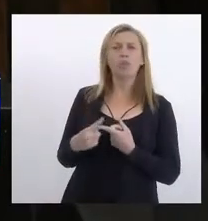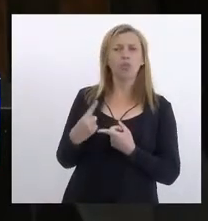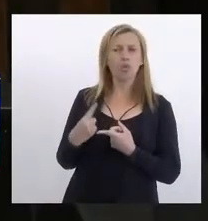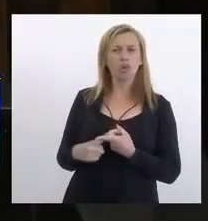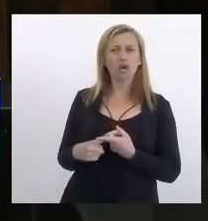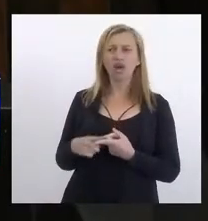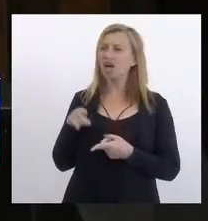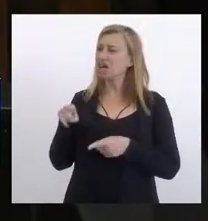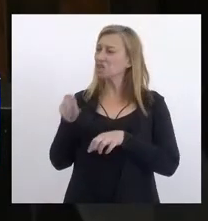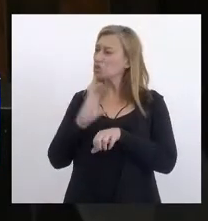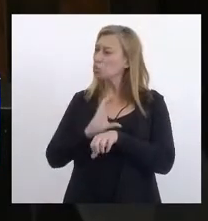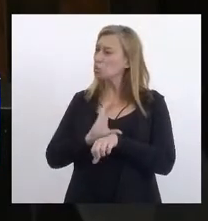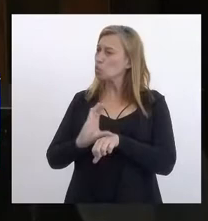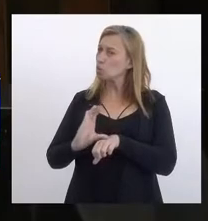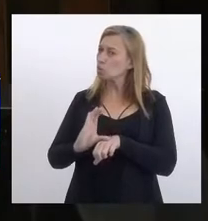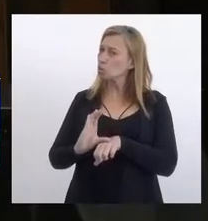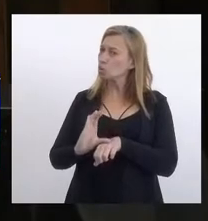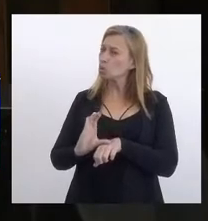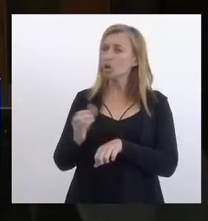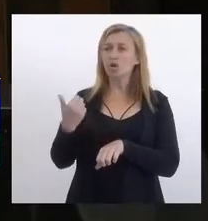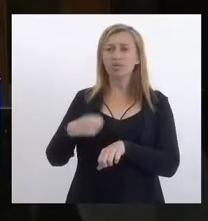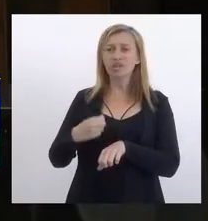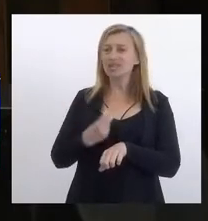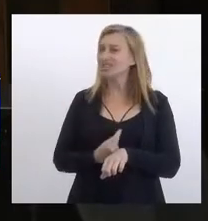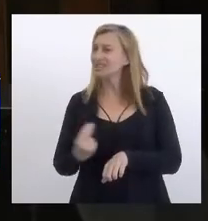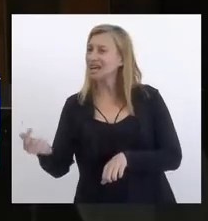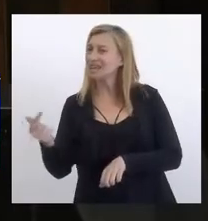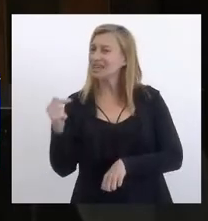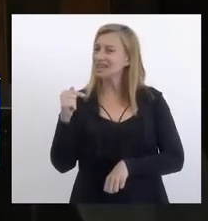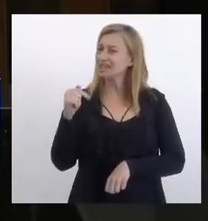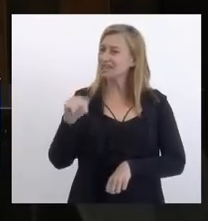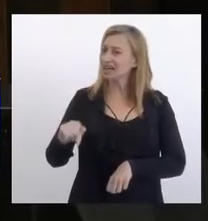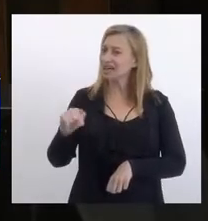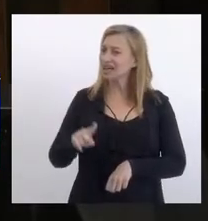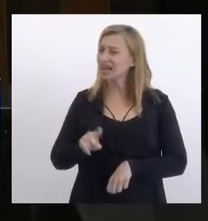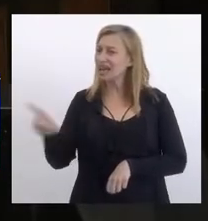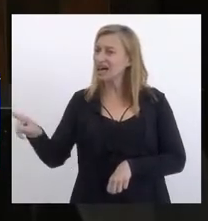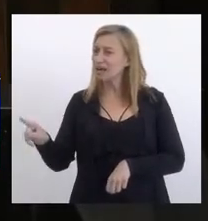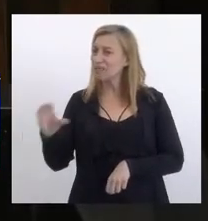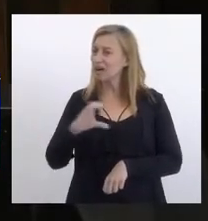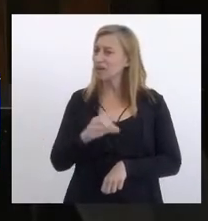este curso eu tenho que sair daqui e ir para Campo